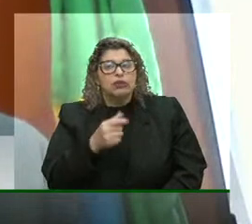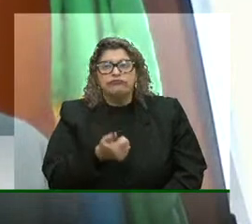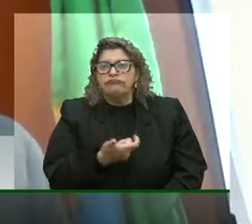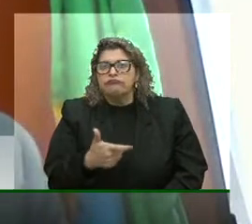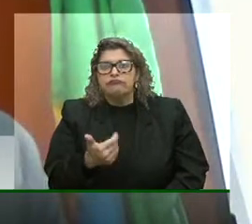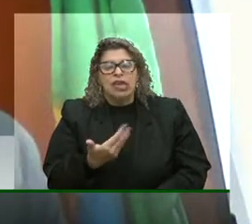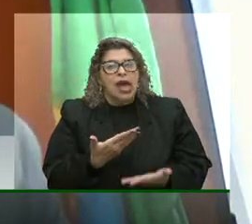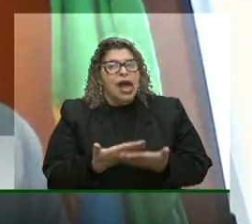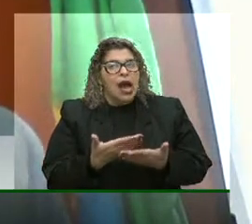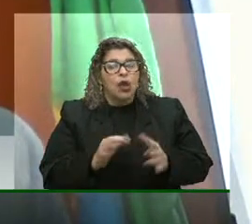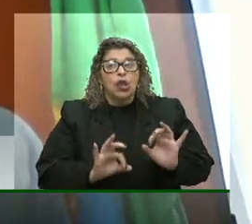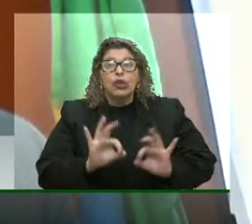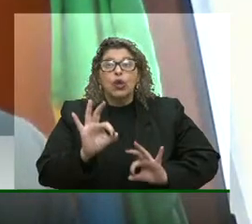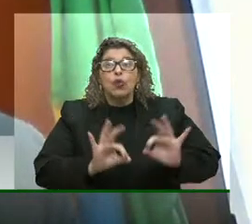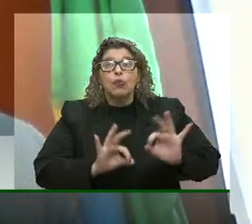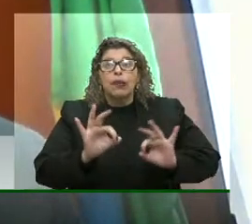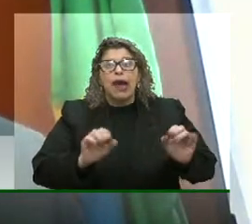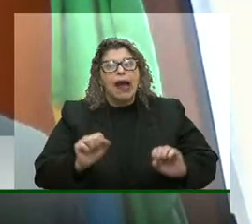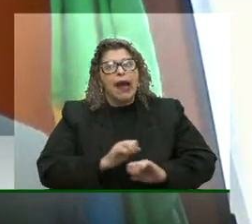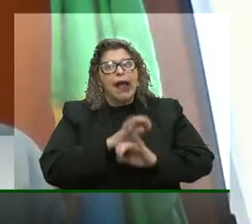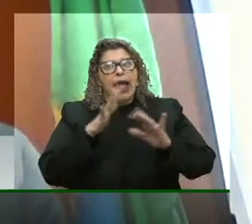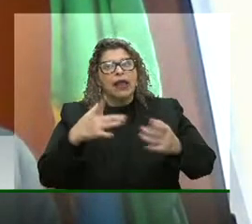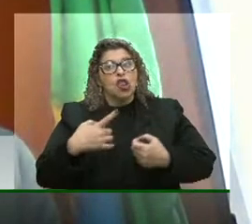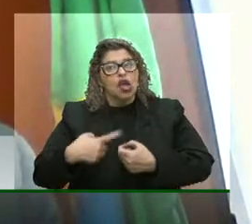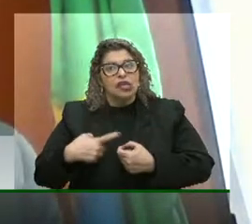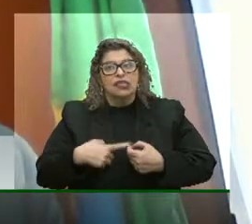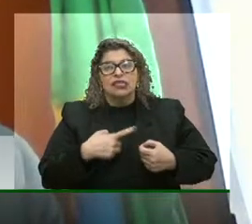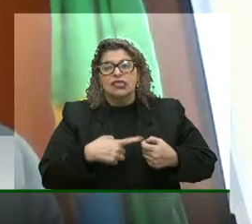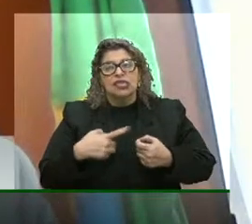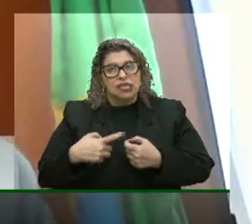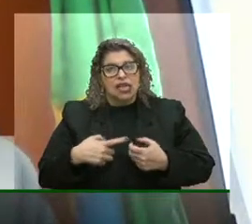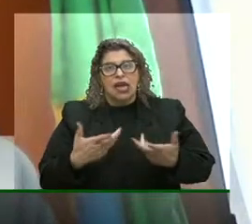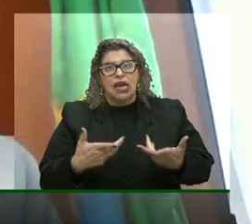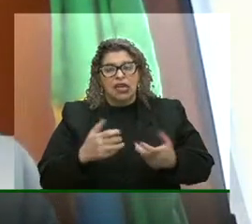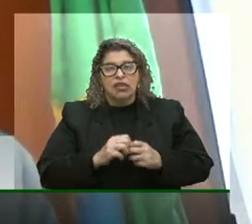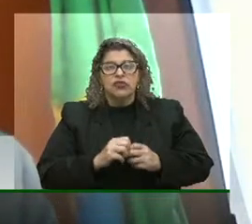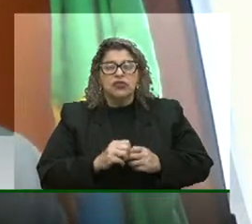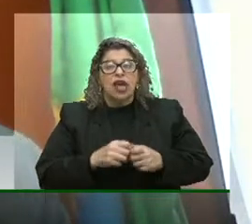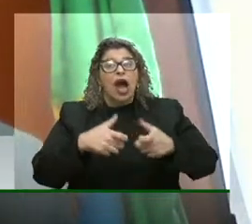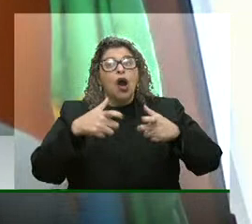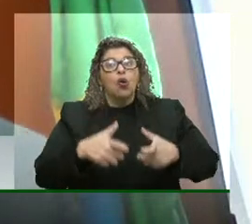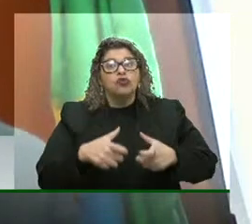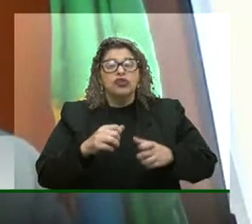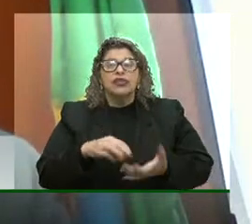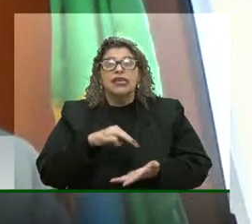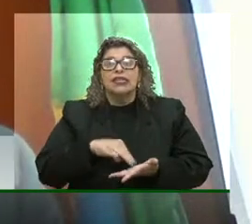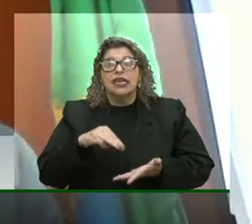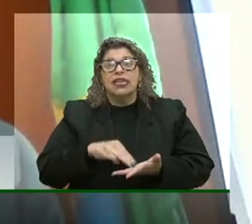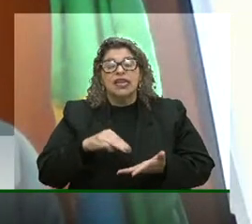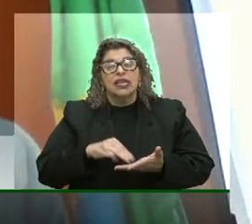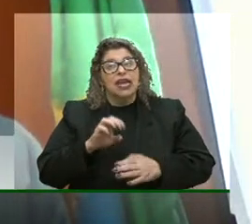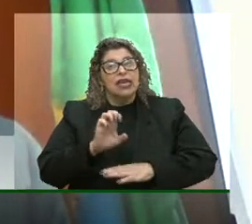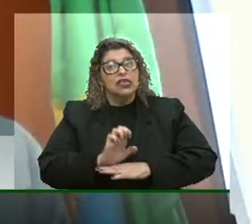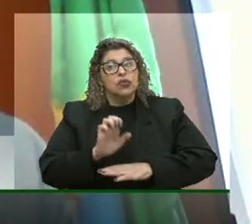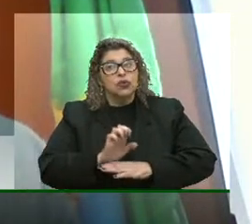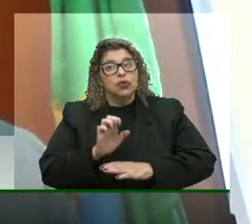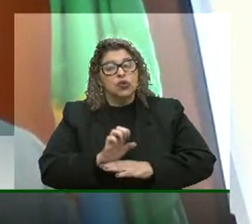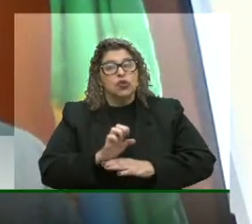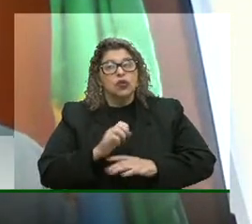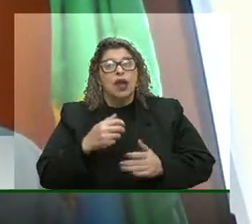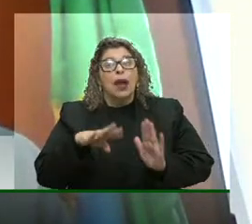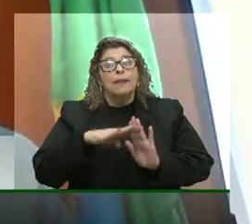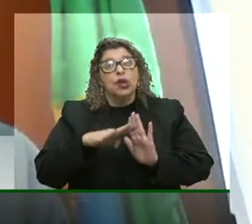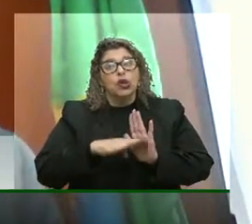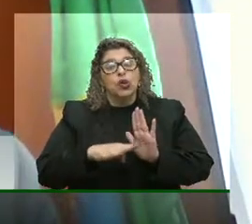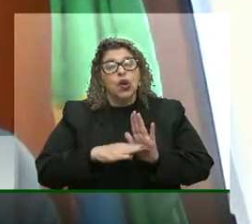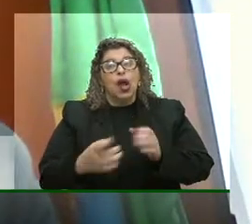e que não haja um plano claro nos nossos municípios, e especialmente em sede de Secretaria Estadual de Educação, a respeito de medidas e protocolos para